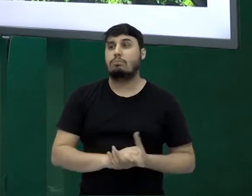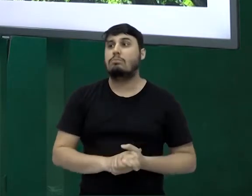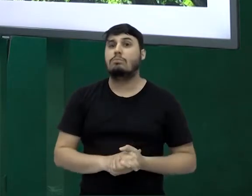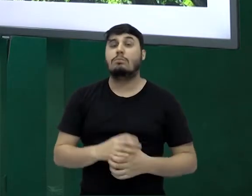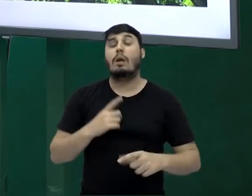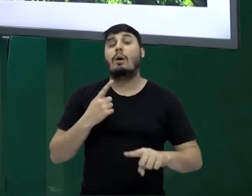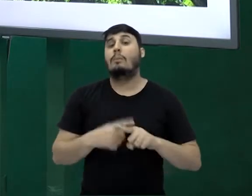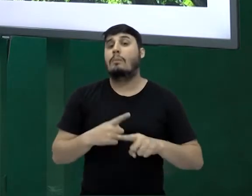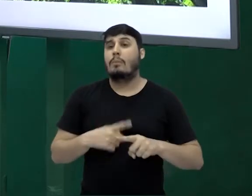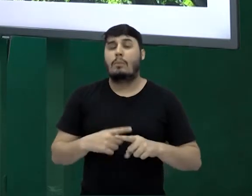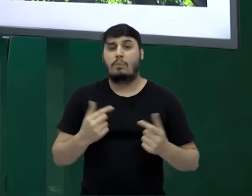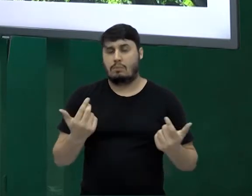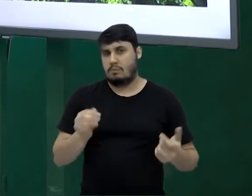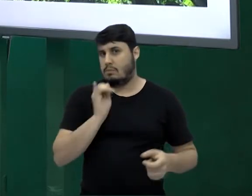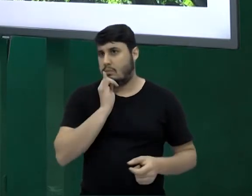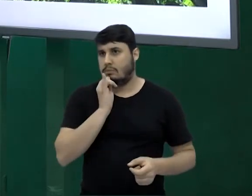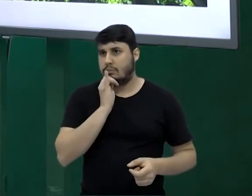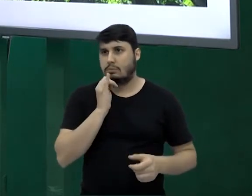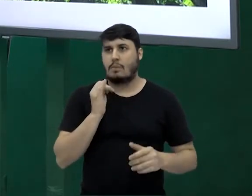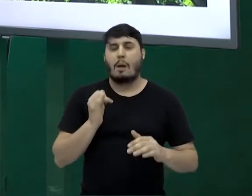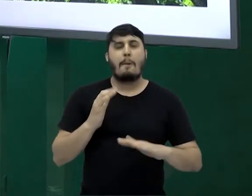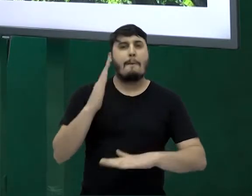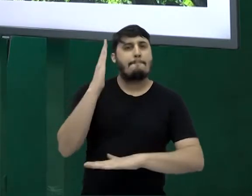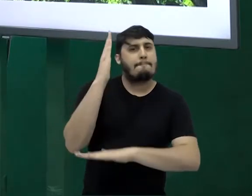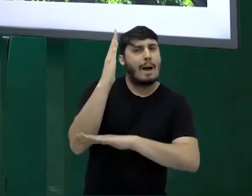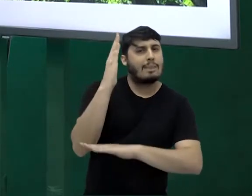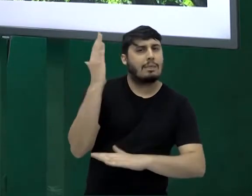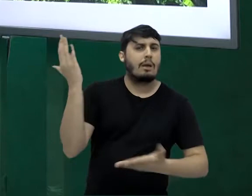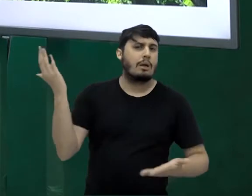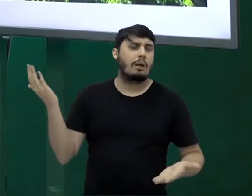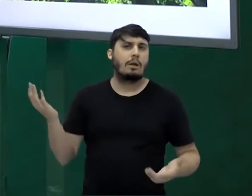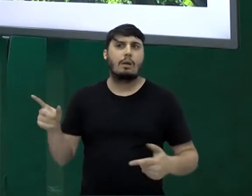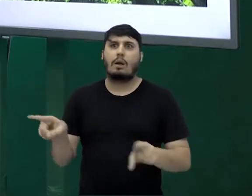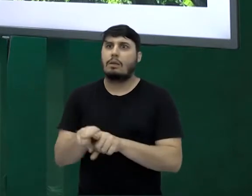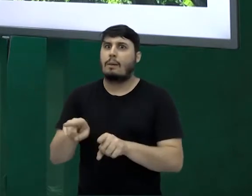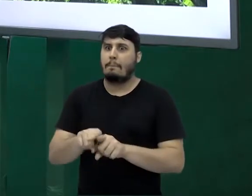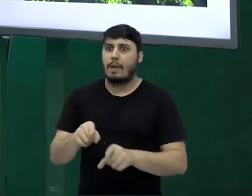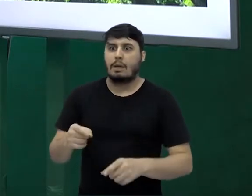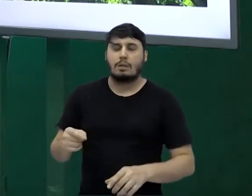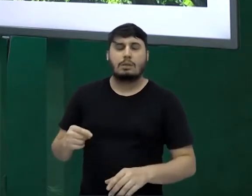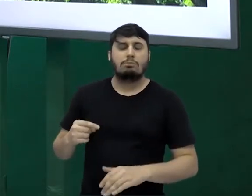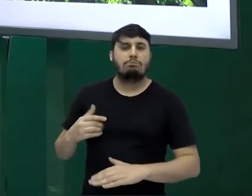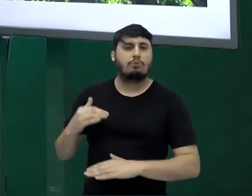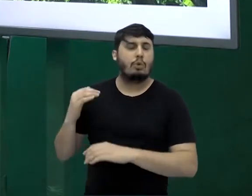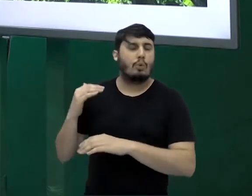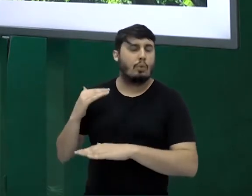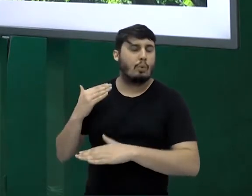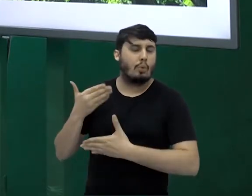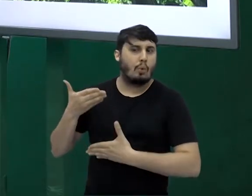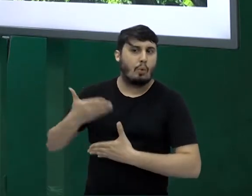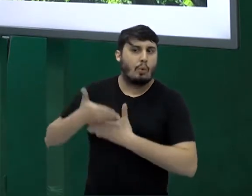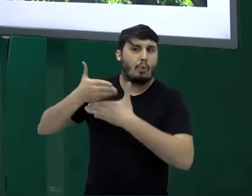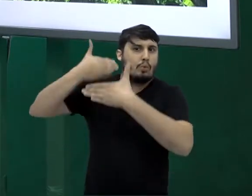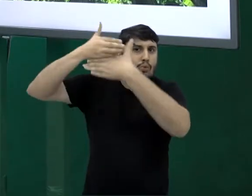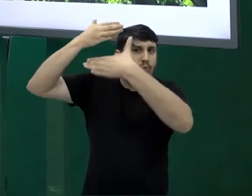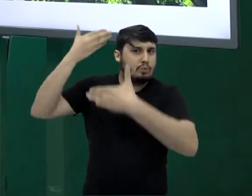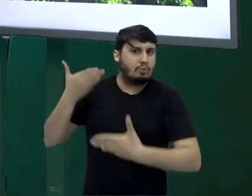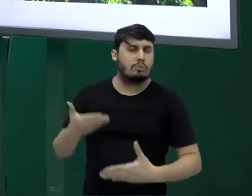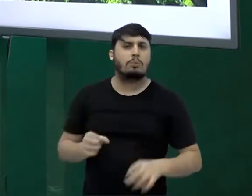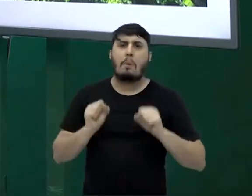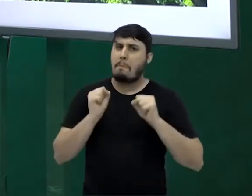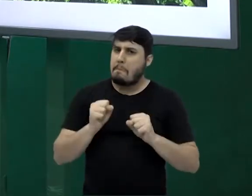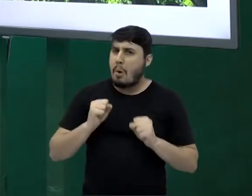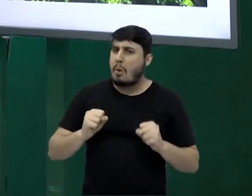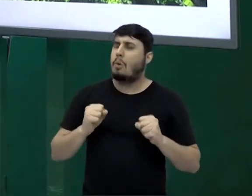florestas como a gente tem aqui nas zonas tropicais. Então, questão de madeira, questão de construção, às vezes